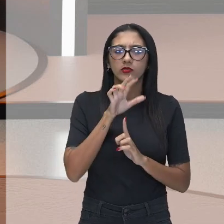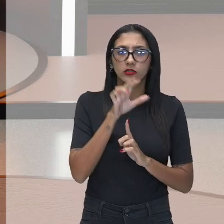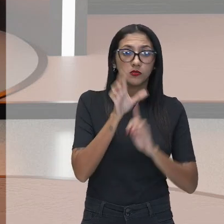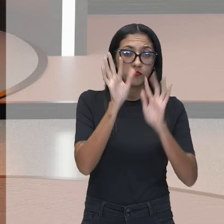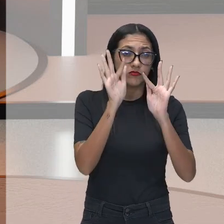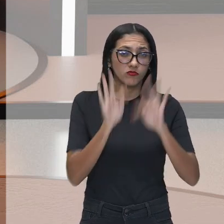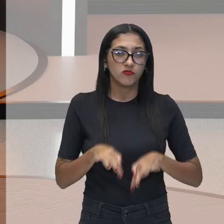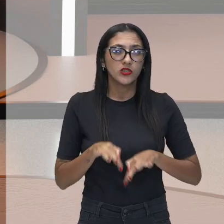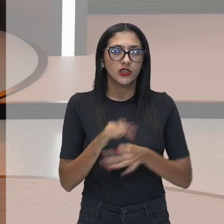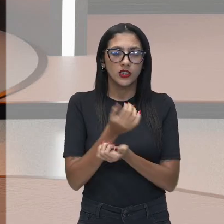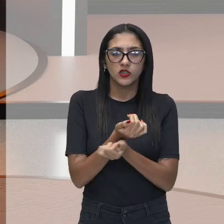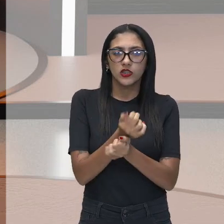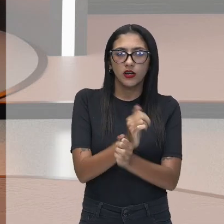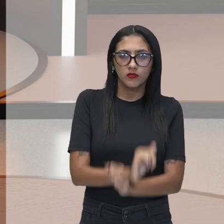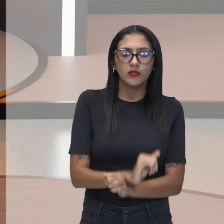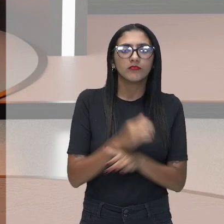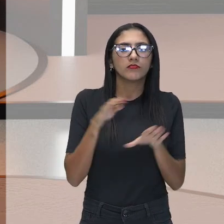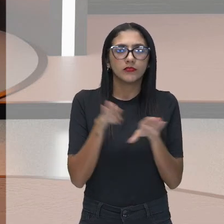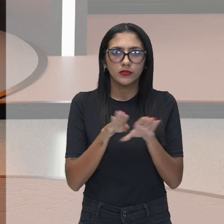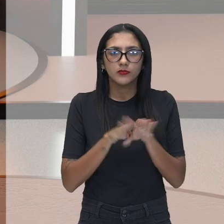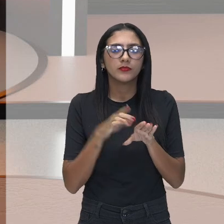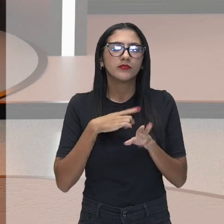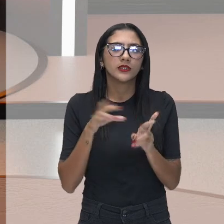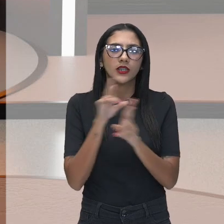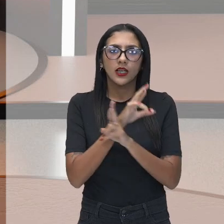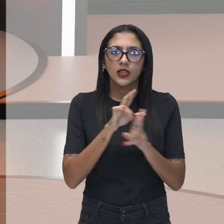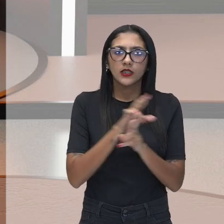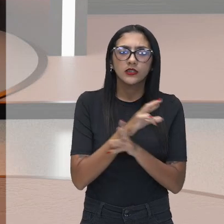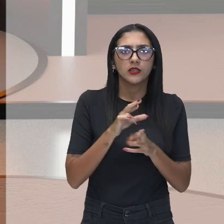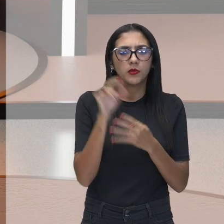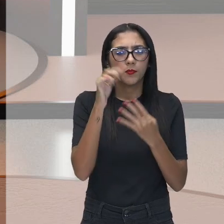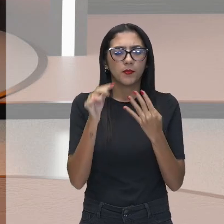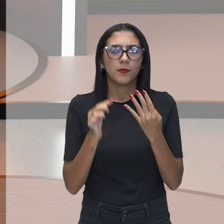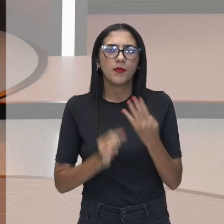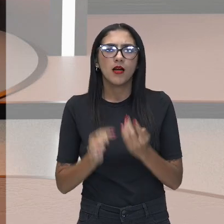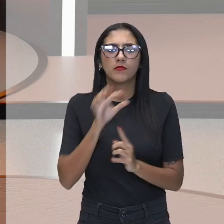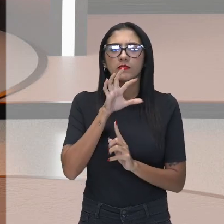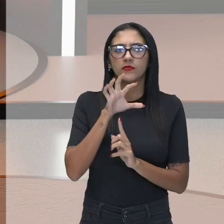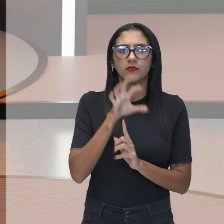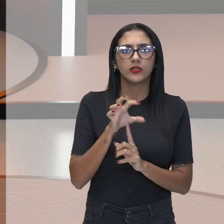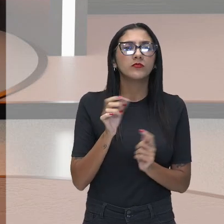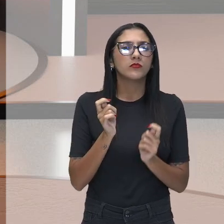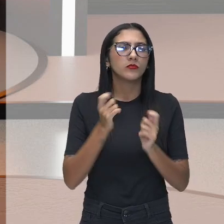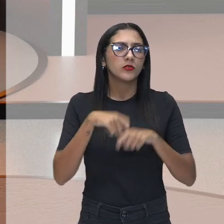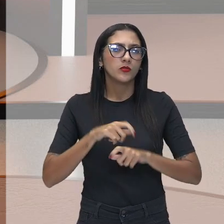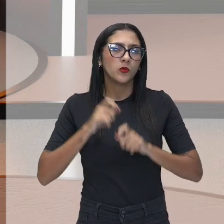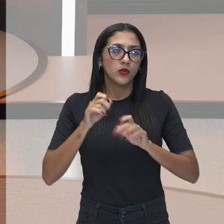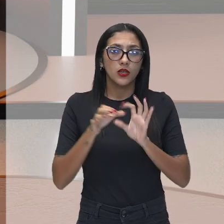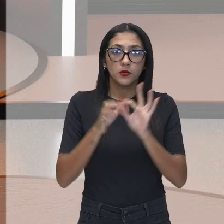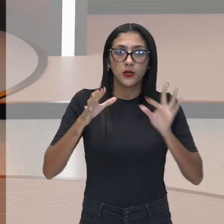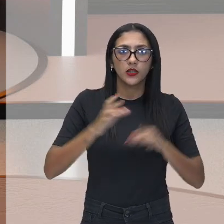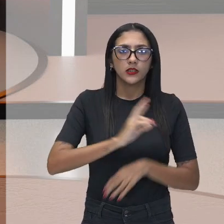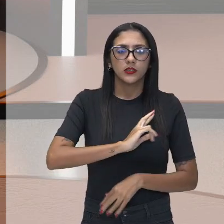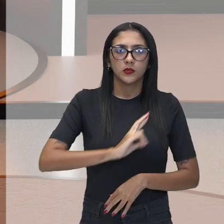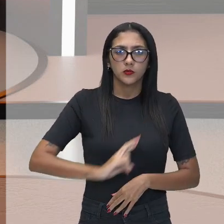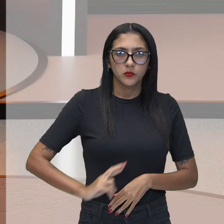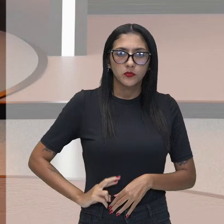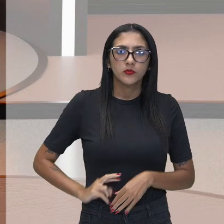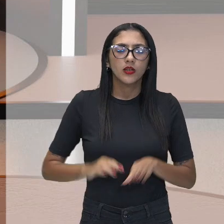escravidão, também estão associadas aos motivos que levaram, tá, à proclamação da República e